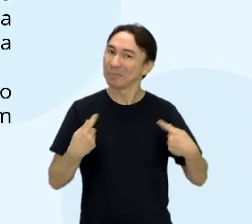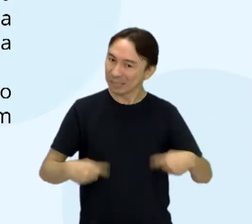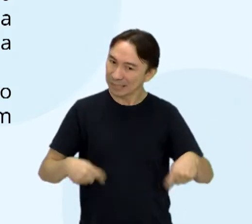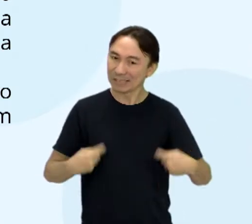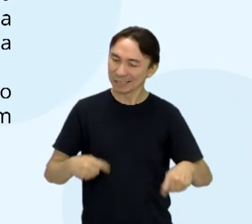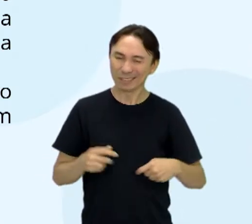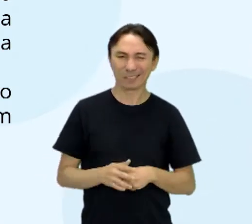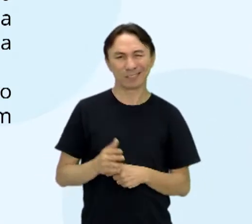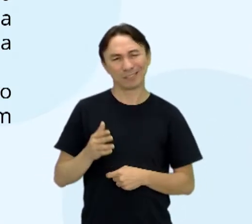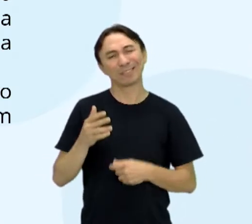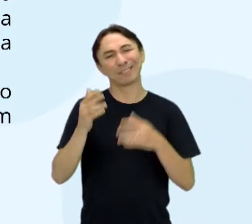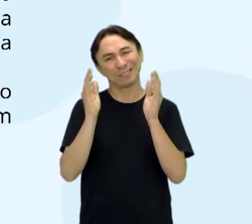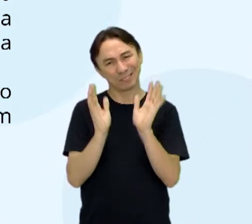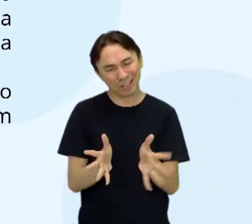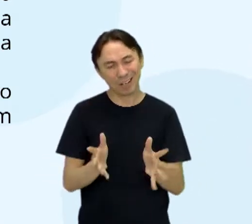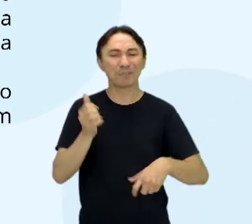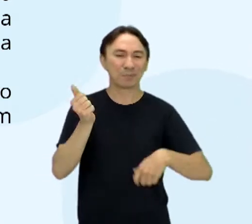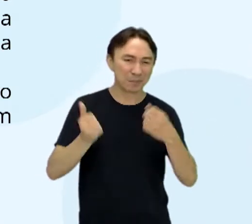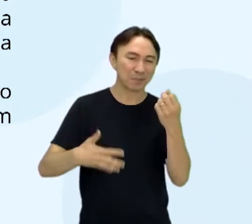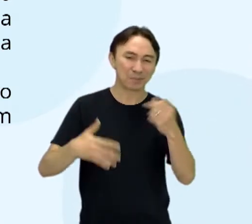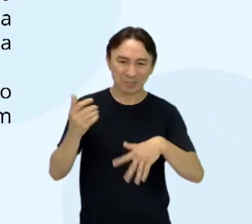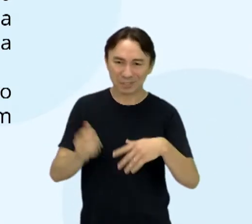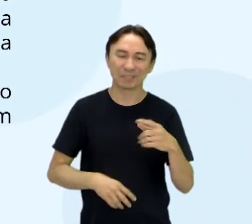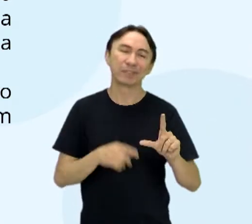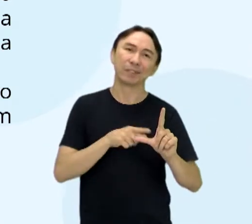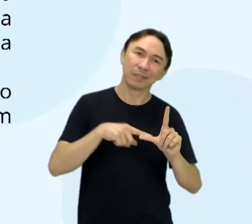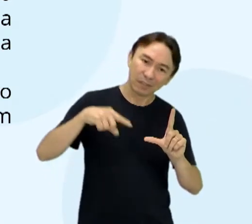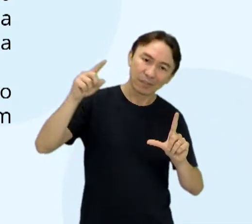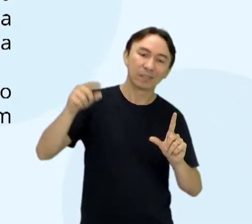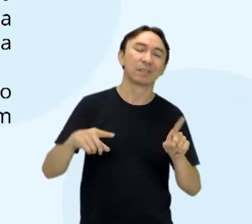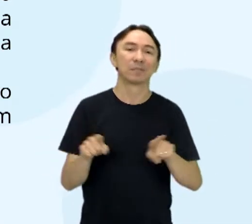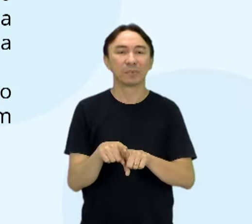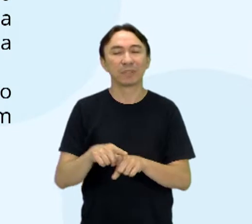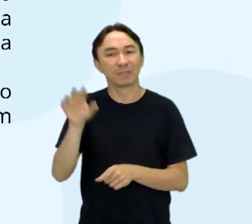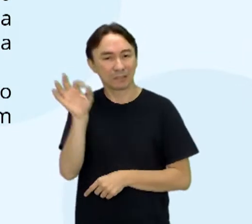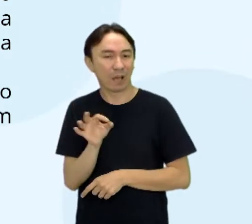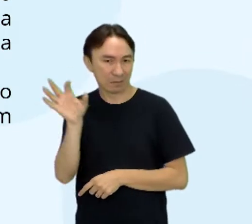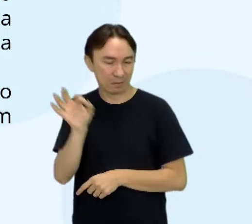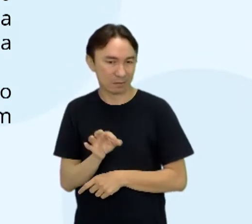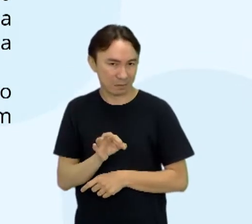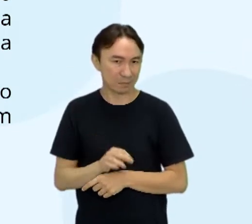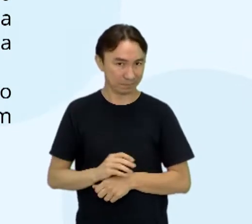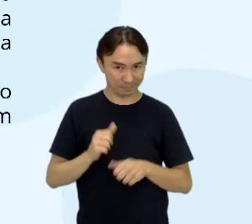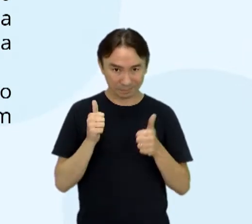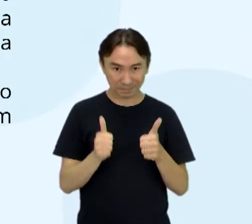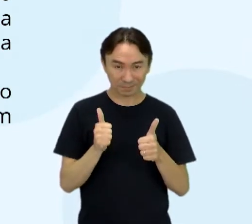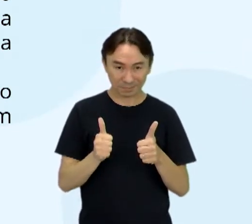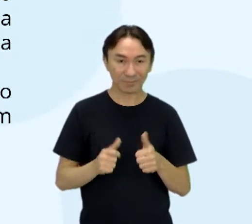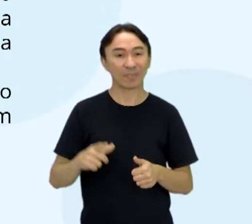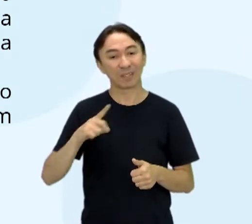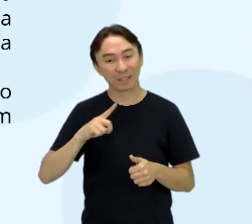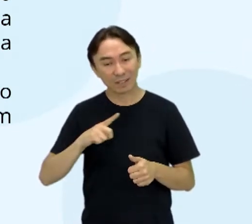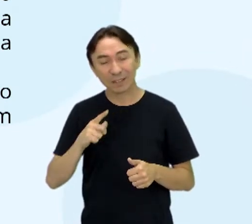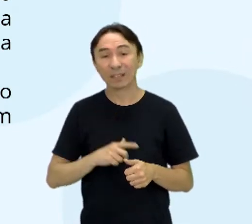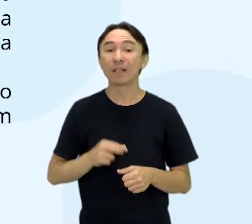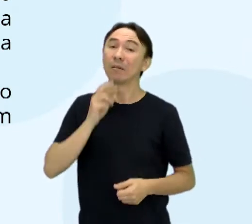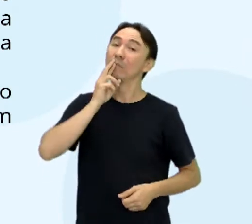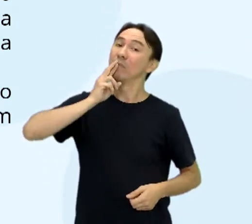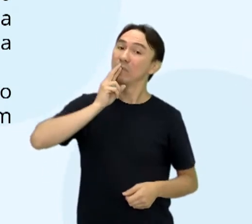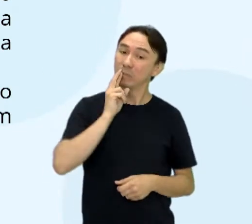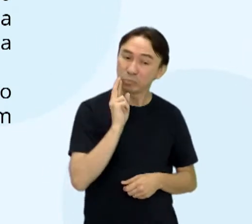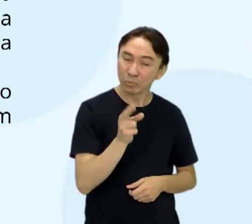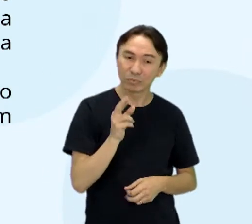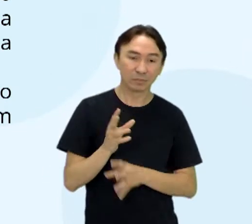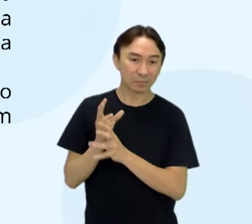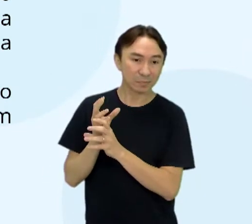índices e taxas em aulas anteriores, mas a gente vai dar uma reforçadinha no decorrer das atividades. O resultado do coeficiente